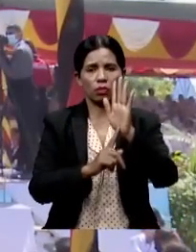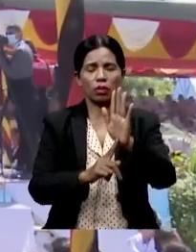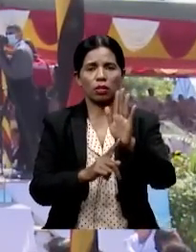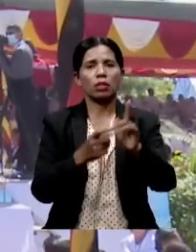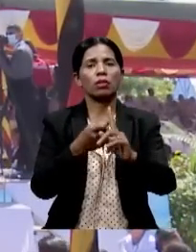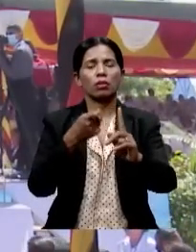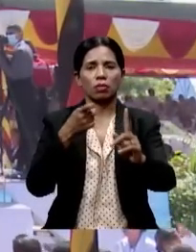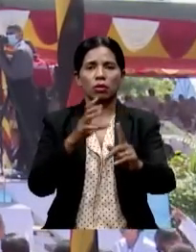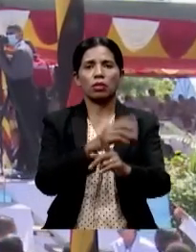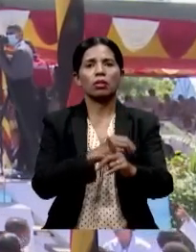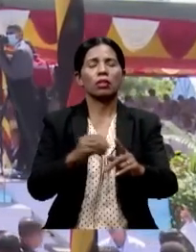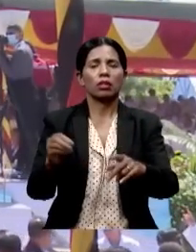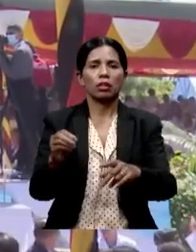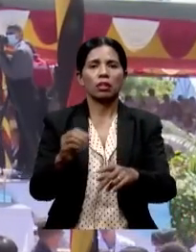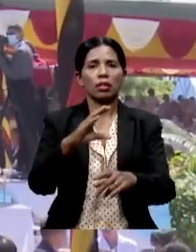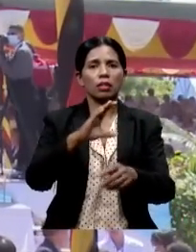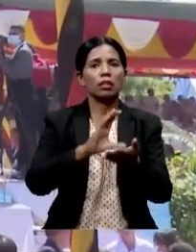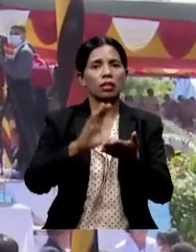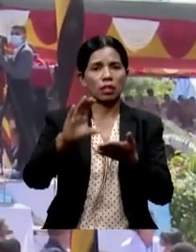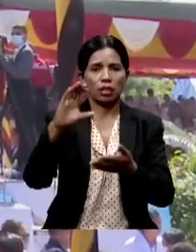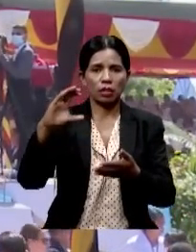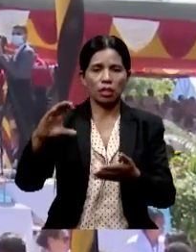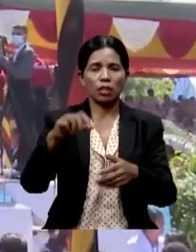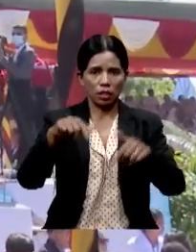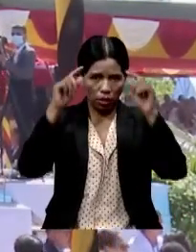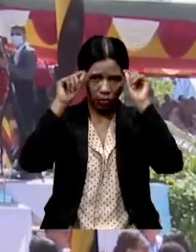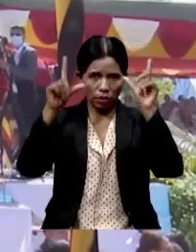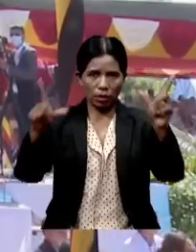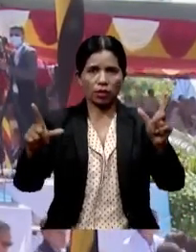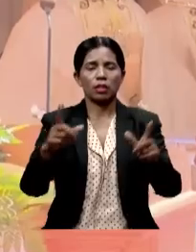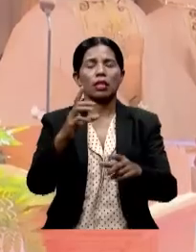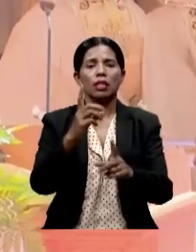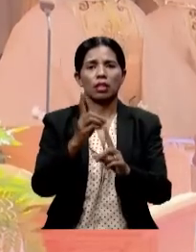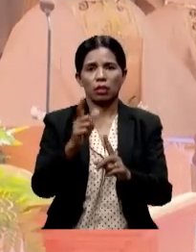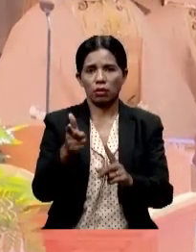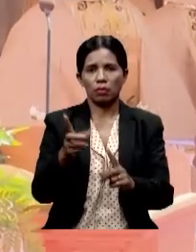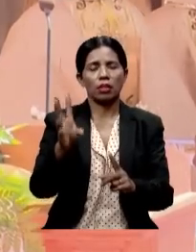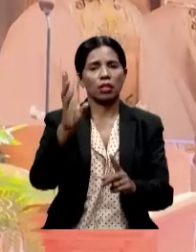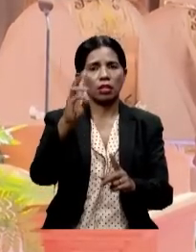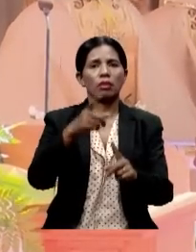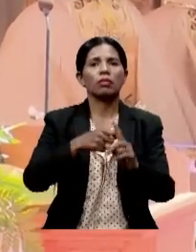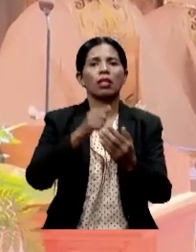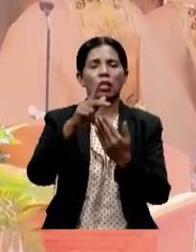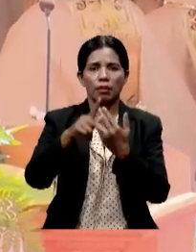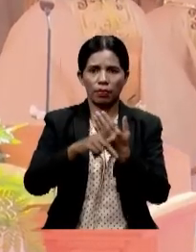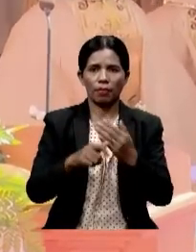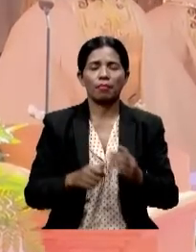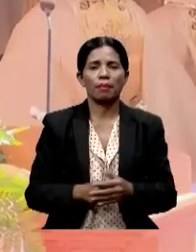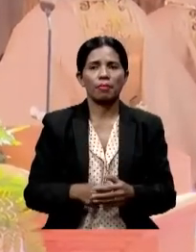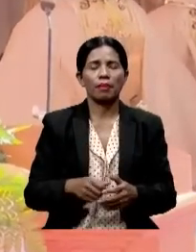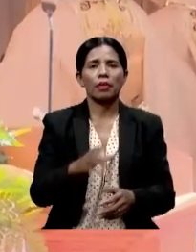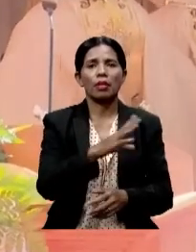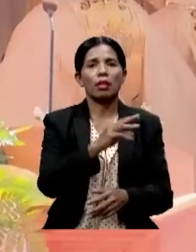russe encarregado negócio Santa Sé e a Timor-Leste e a loro ruanolo resignem fulan abril tinané. Dom Leandro Maria